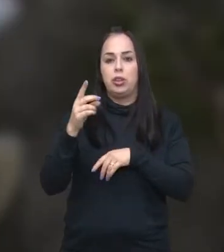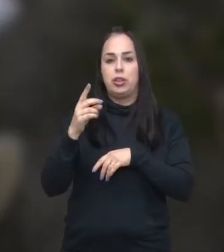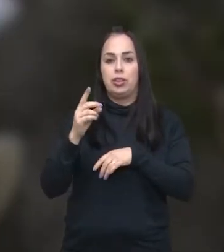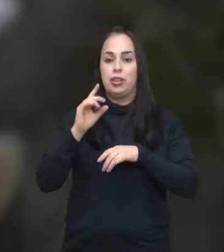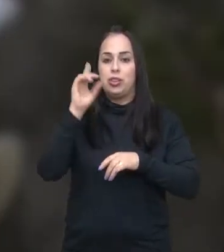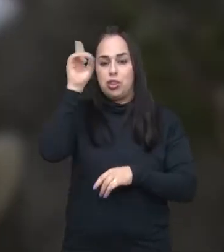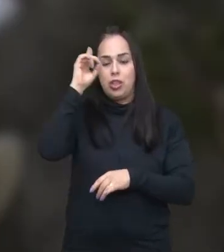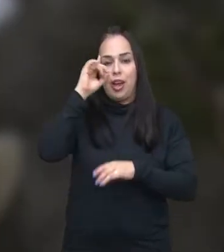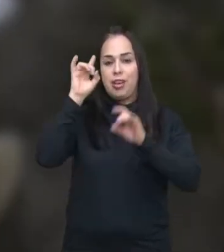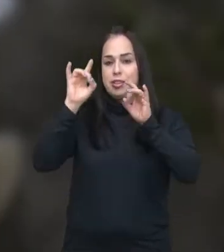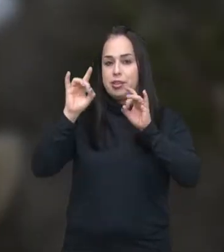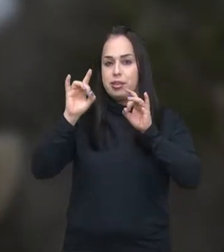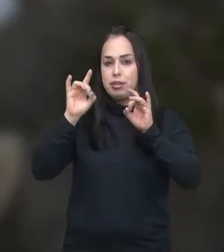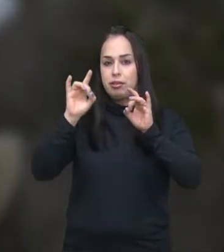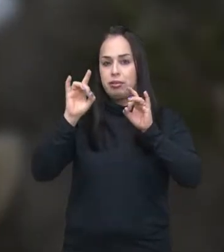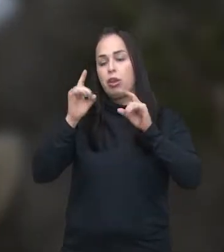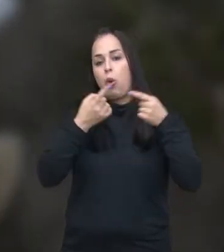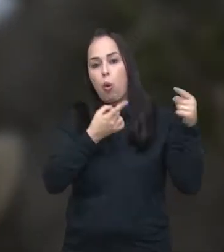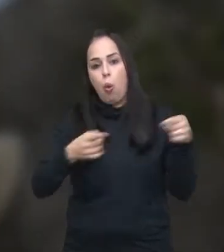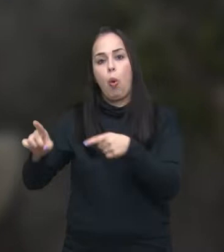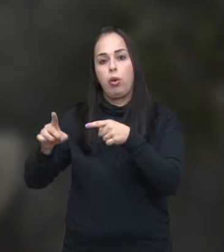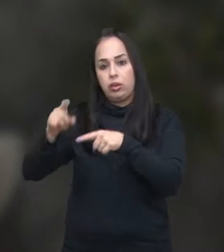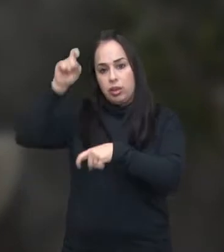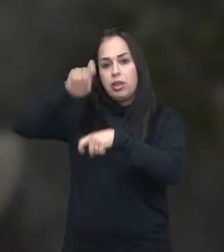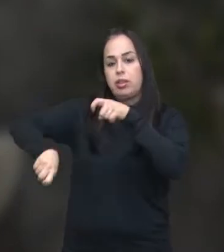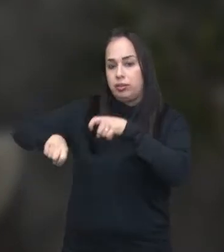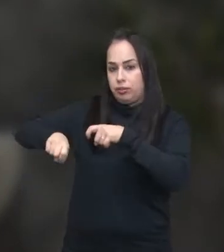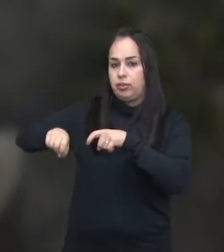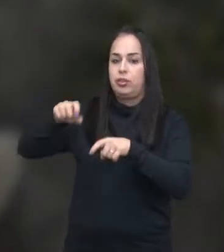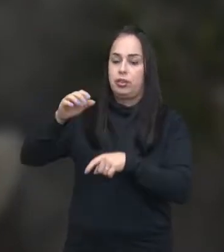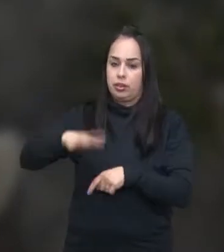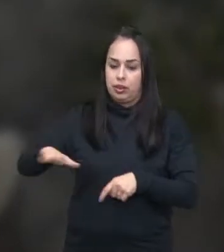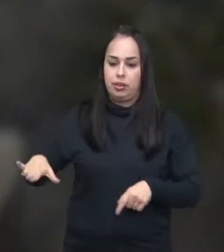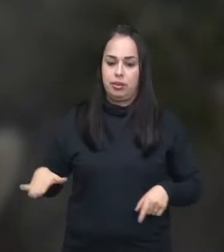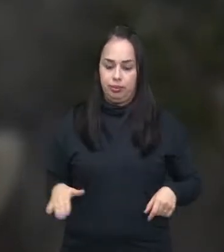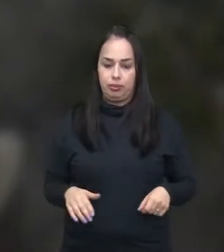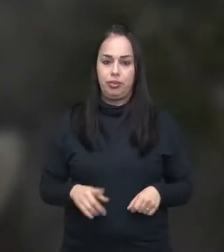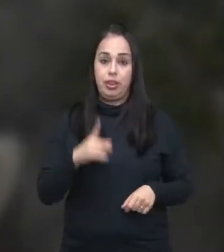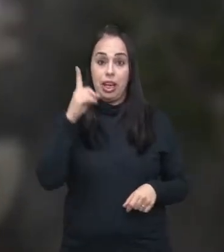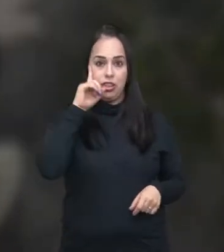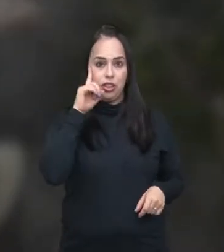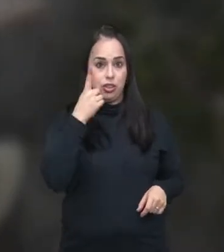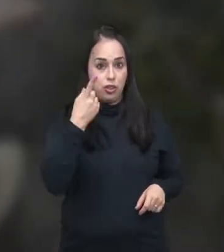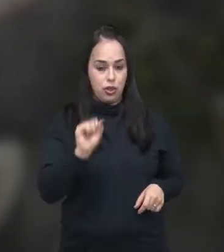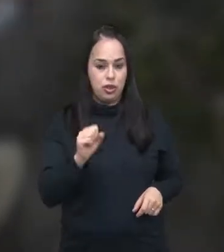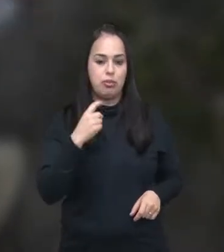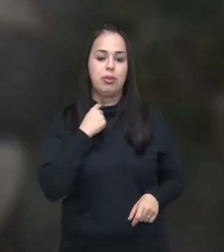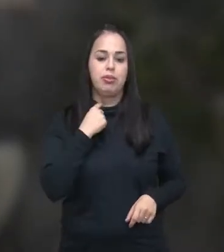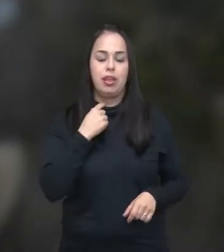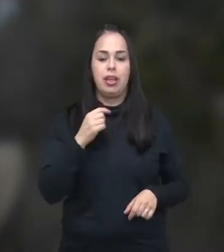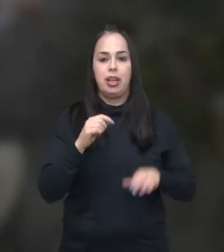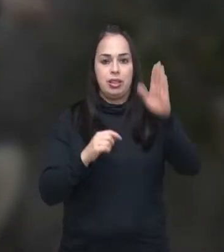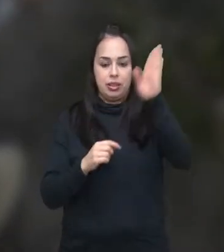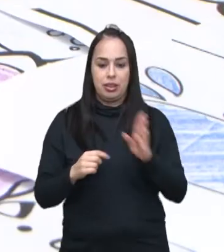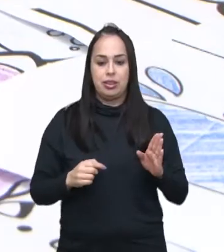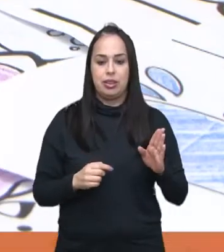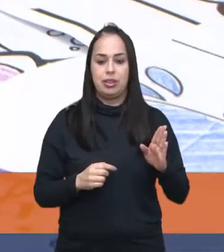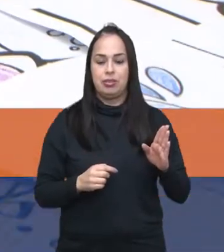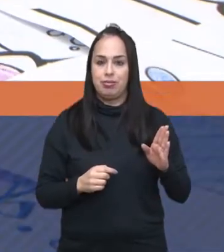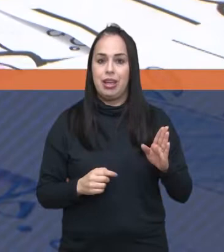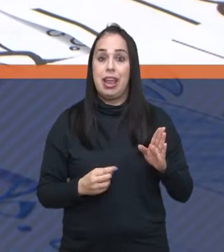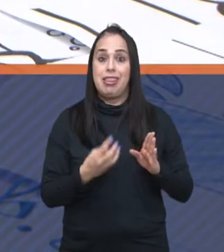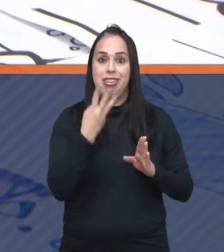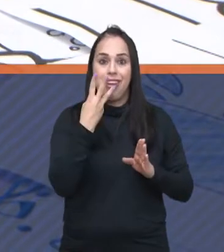foi instituído o Dia Nacional de Combate ao Abuso e Exploração Sexual Infantil, celebrado em 18 de maio.